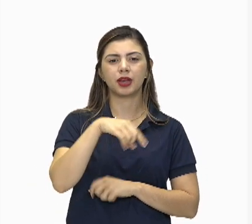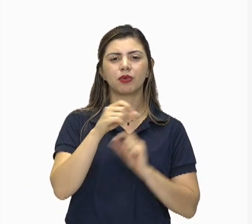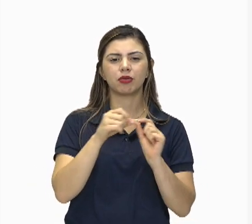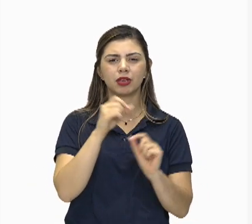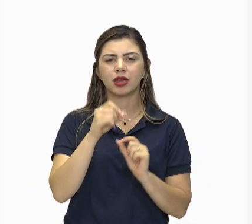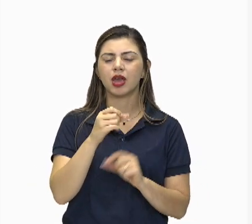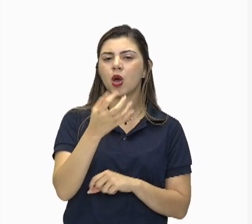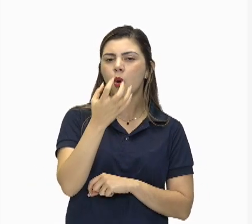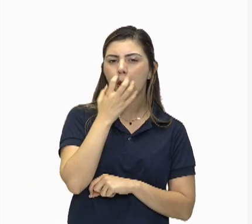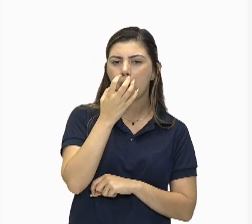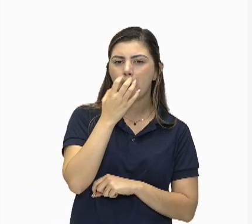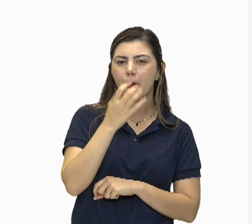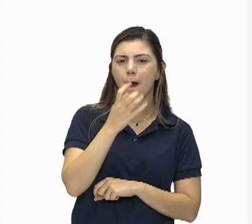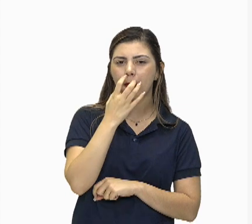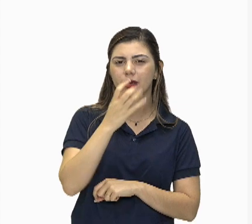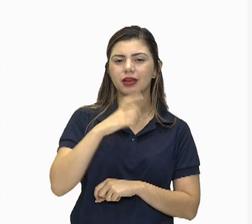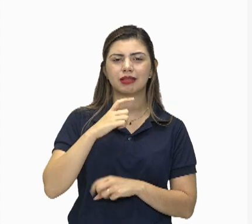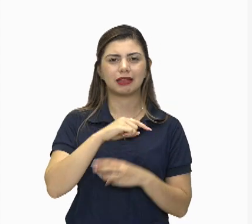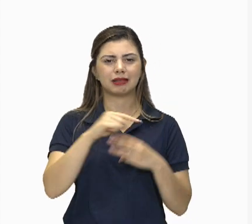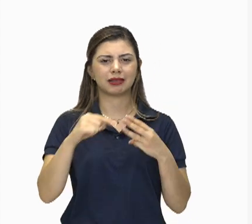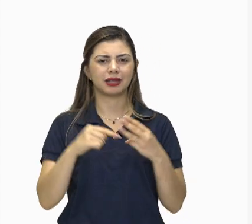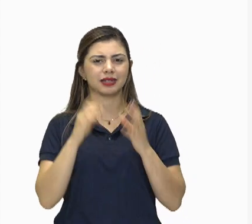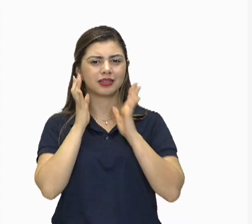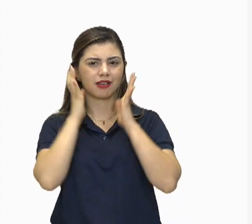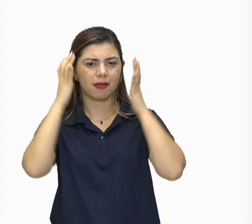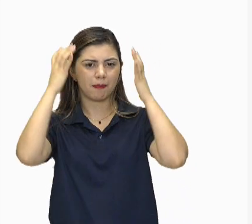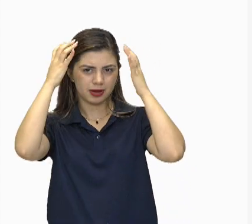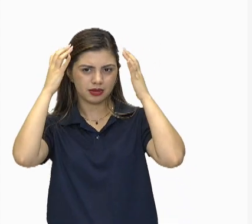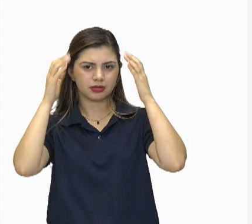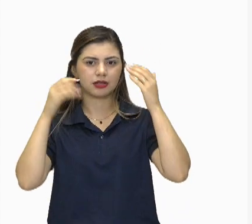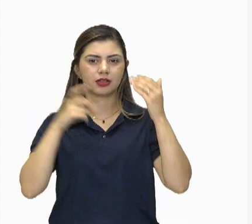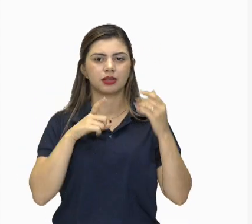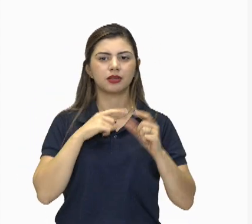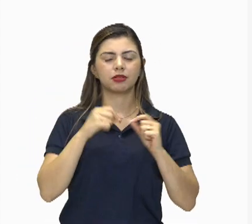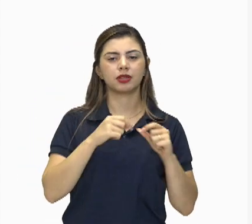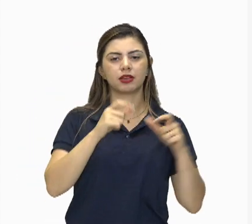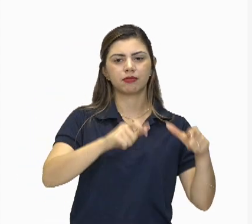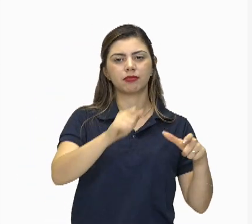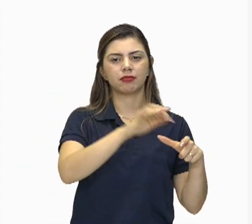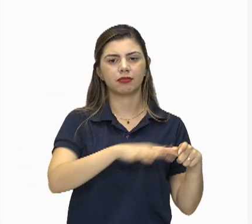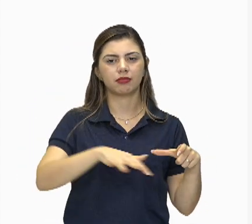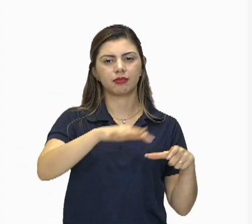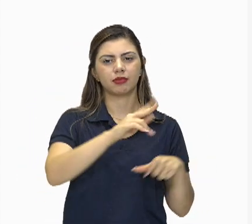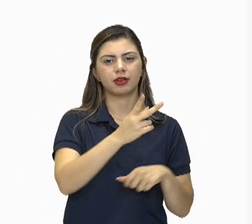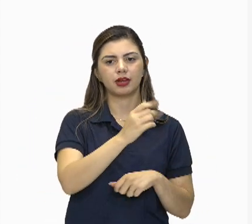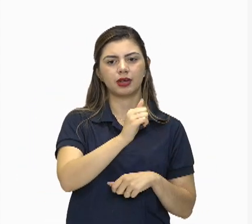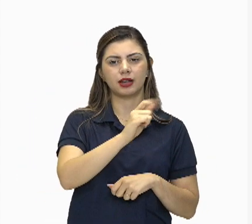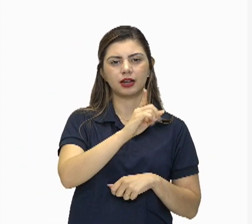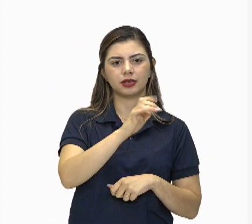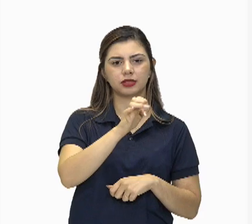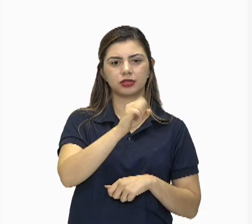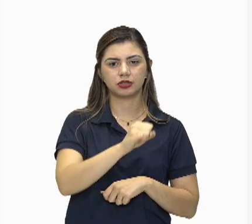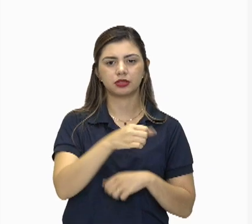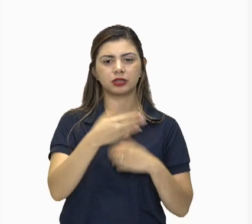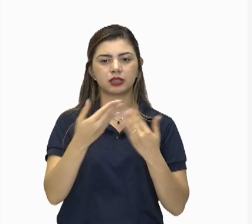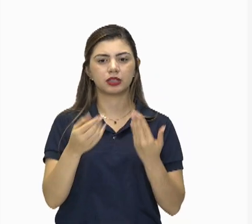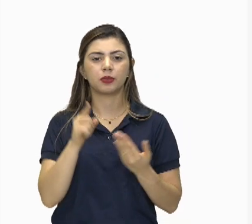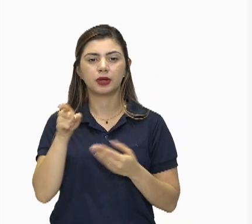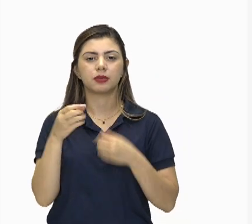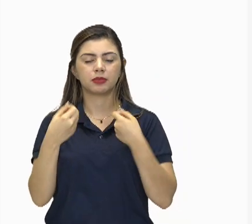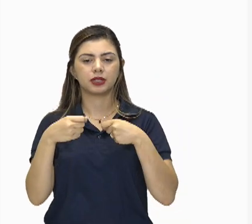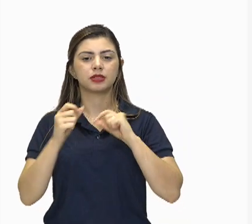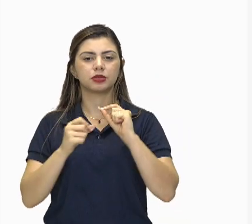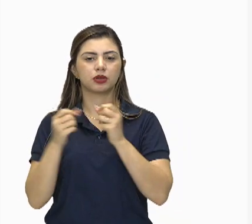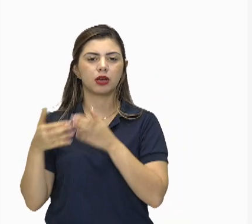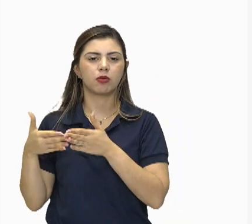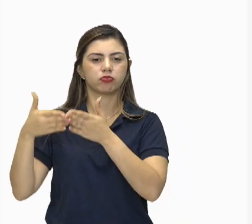Para chegar ao submundo, ele precisa de um guia para levá-lo ao barco de Caronte, que enfim o levará ao